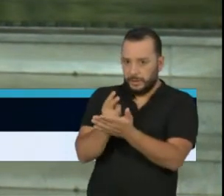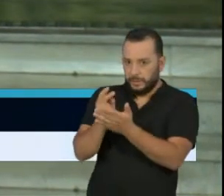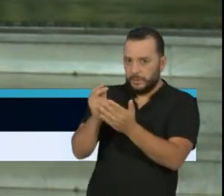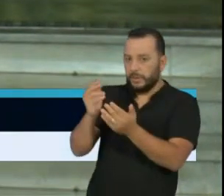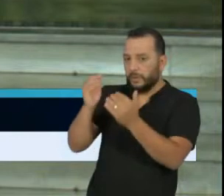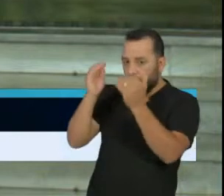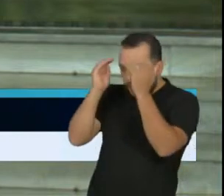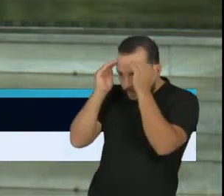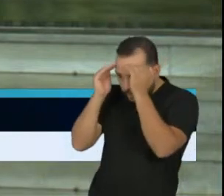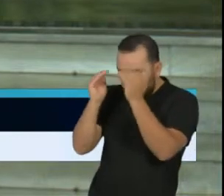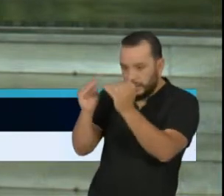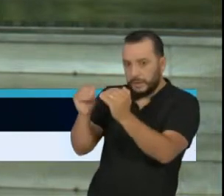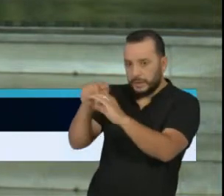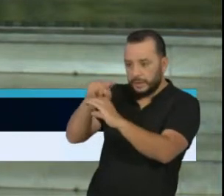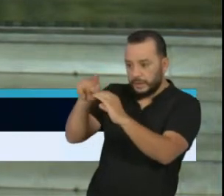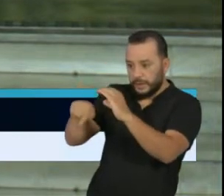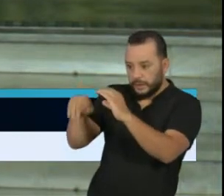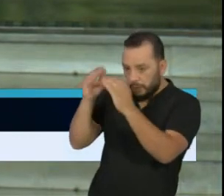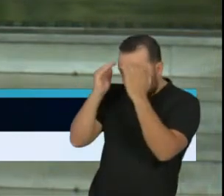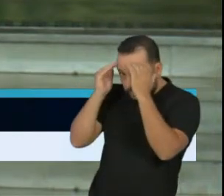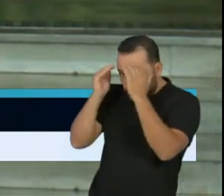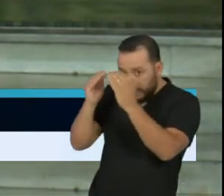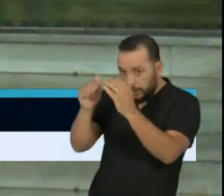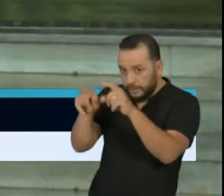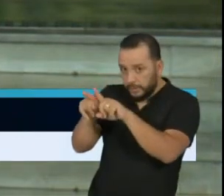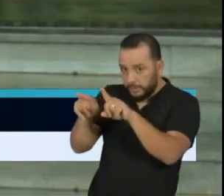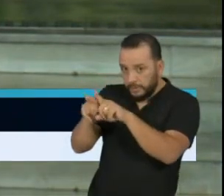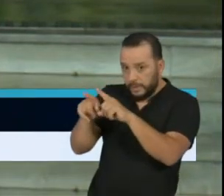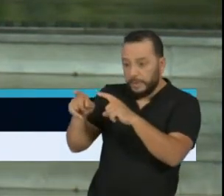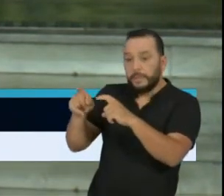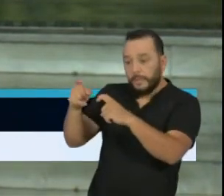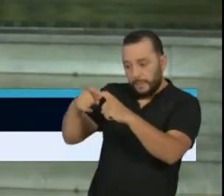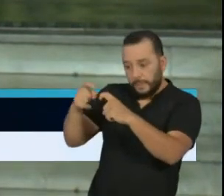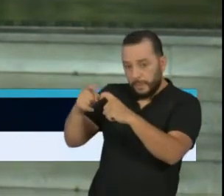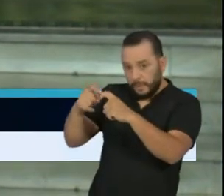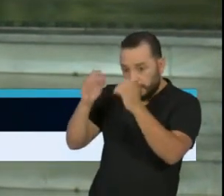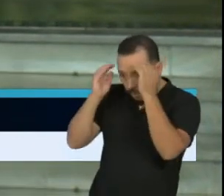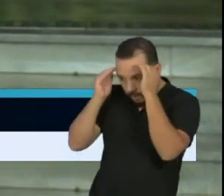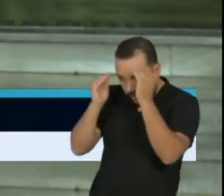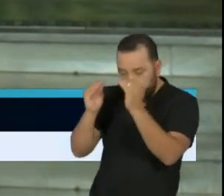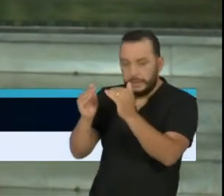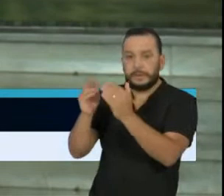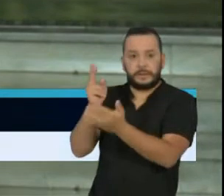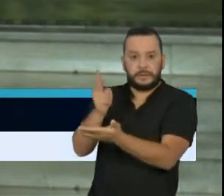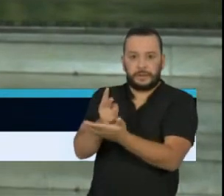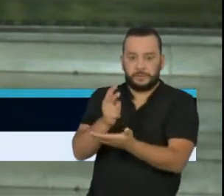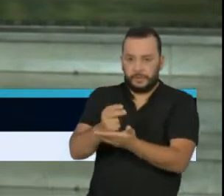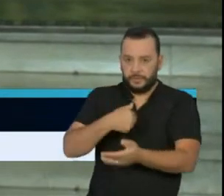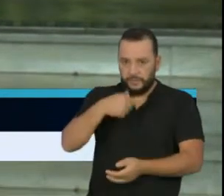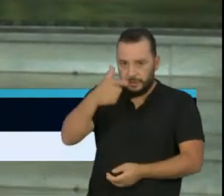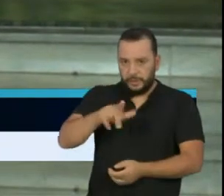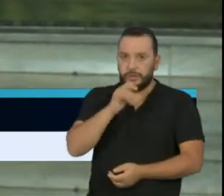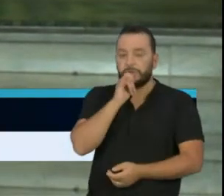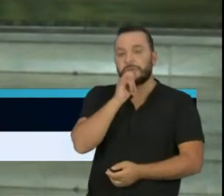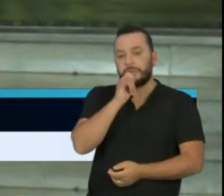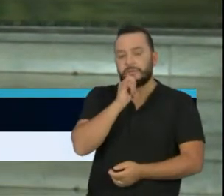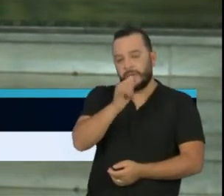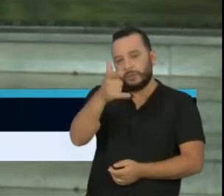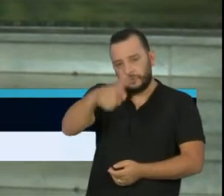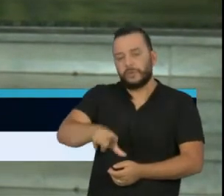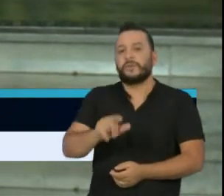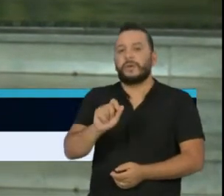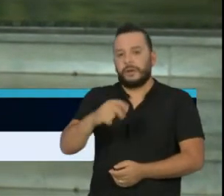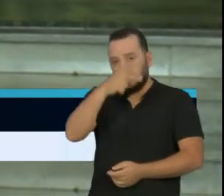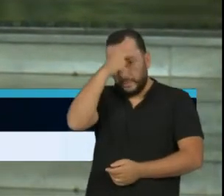a medicina. Volto a repetir, e tomo a liberdade de fazer isso em nome também do Bruno Covas, a Prefeitura de São Paulo, o Governo do